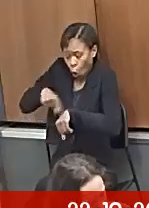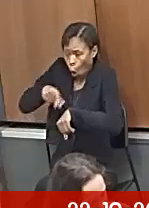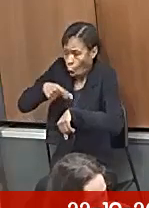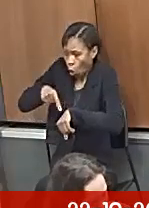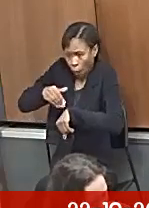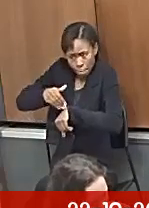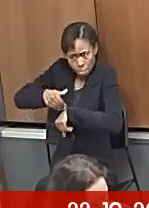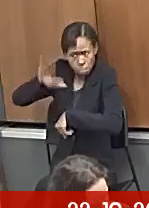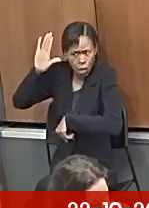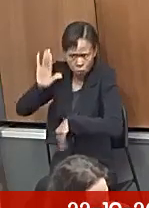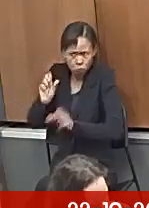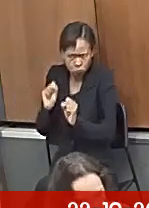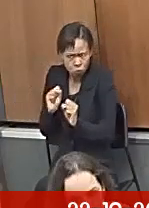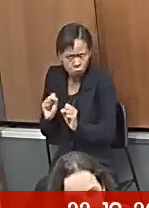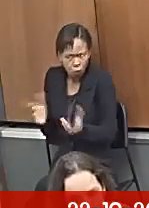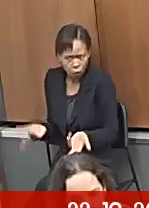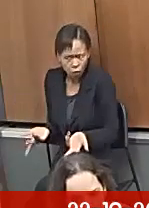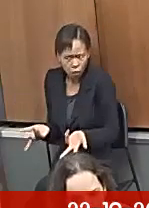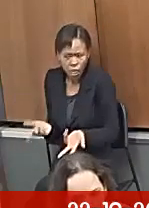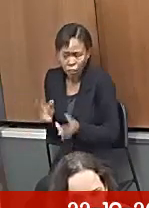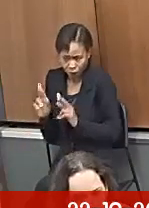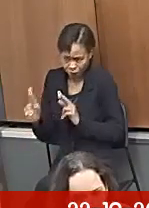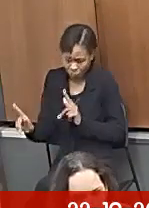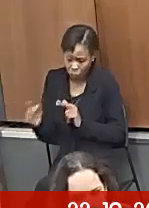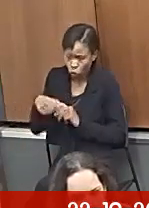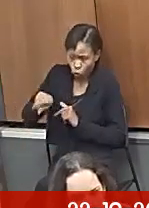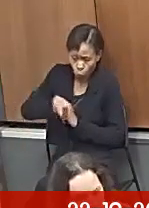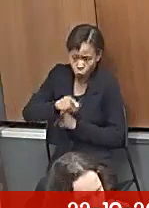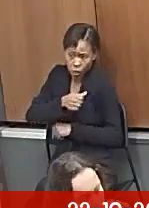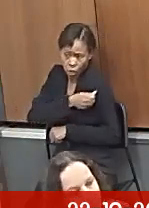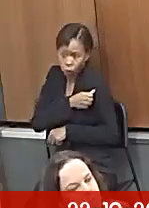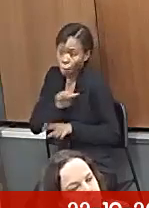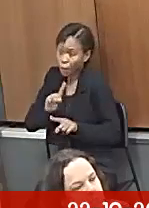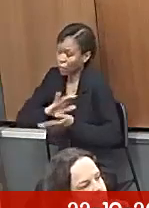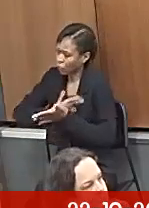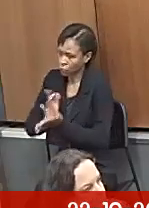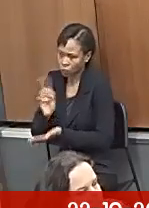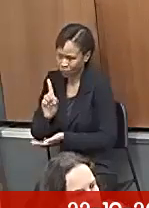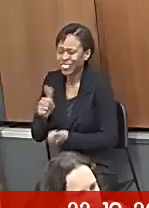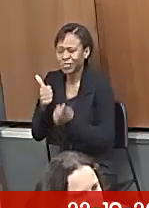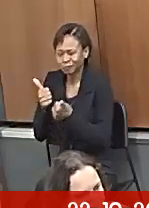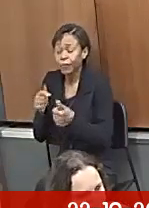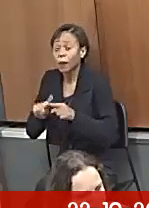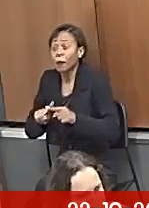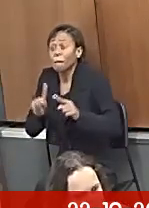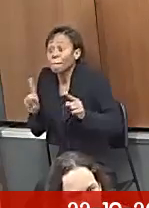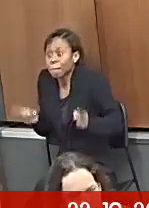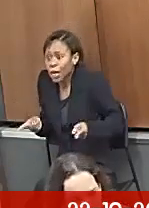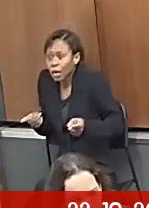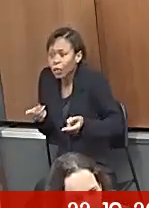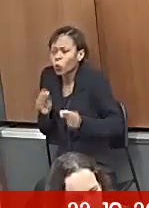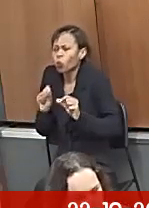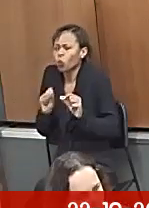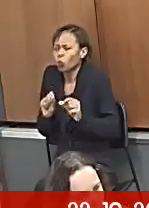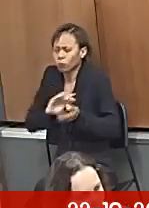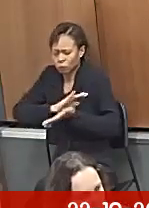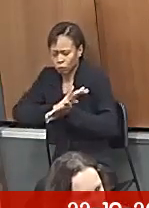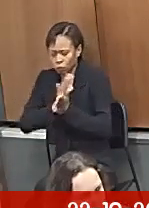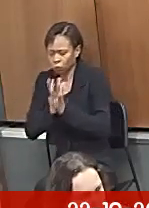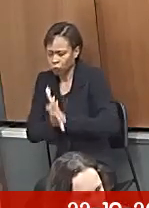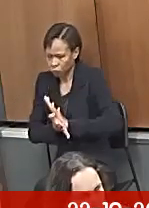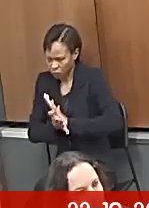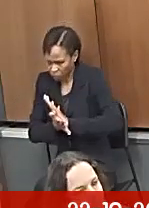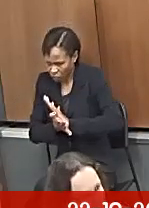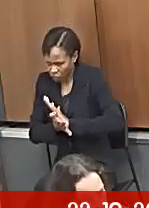está tratando ela de forma diferente, mas isso não é discriminatório. O que é discriminatório é o contrário. É você tratar de forma